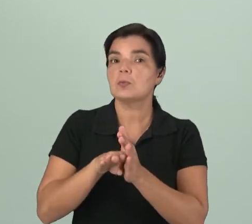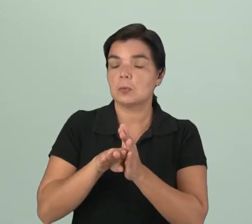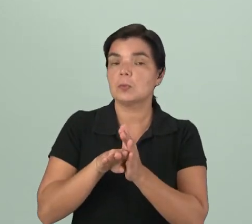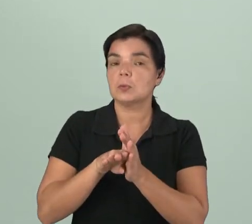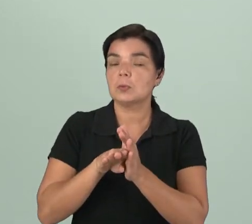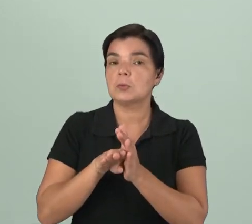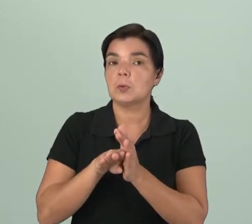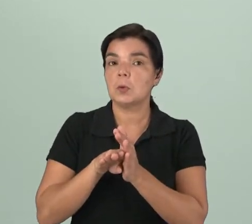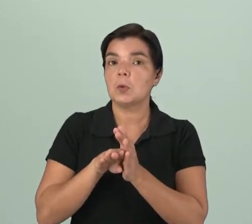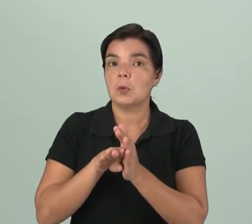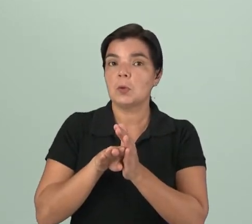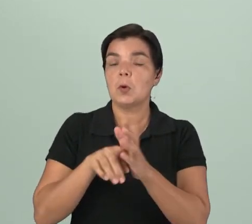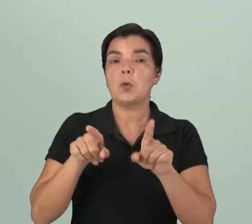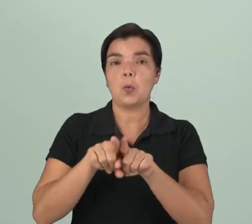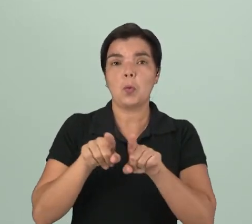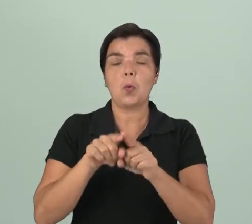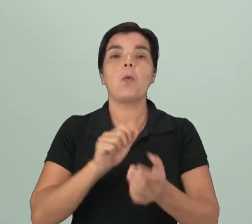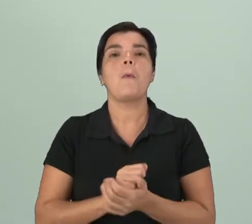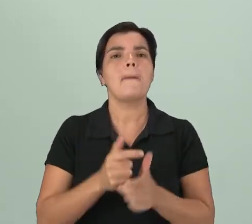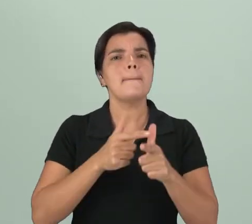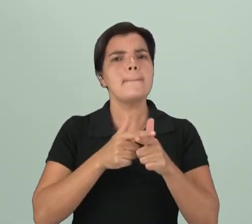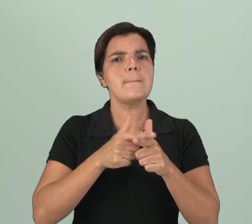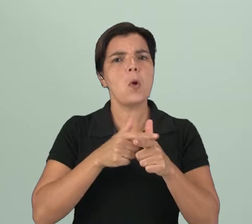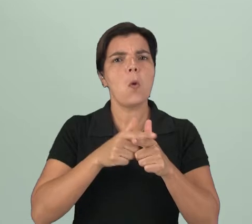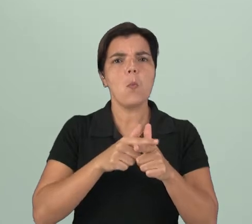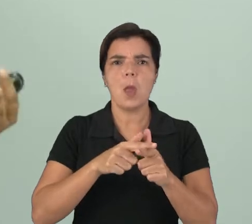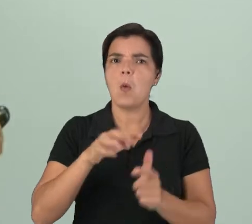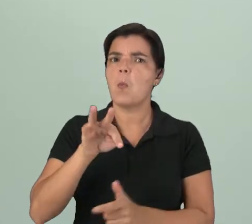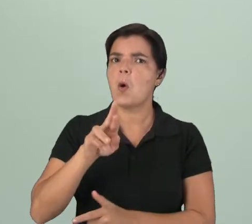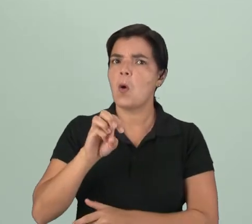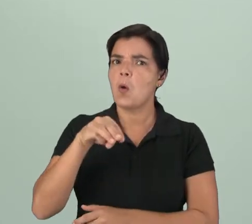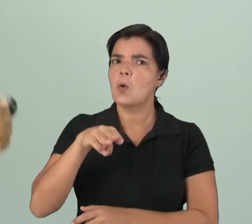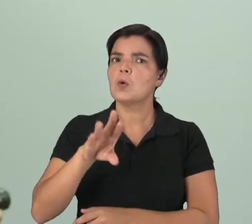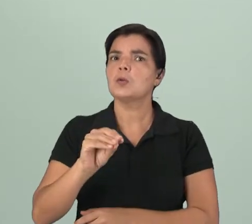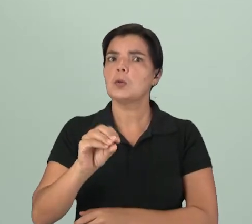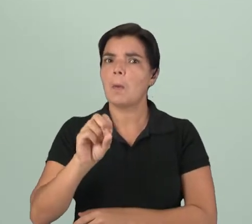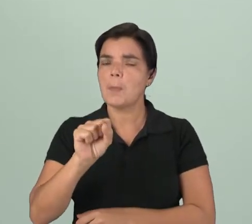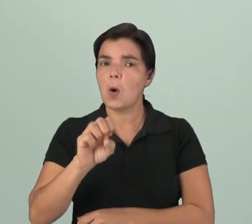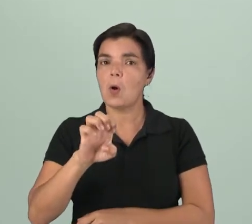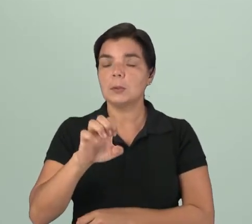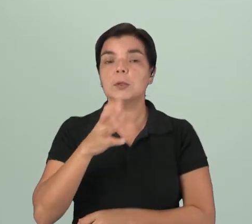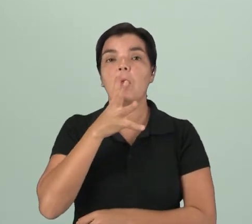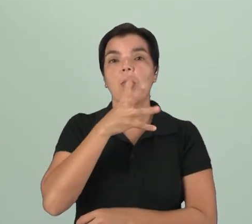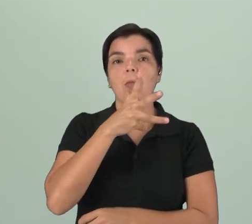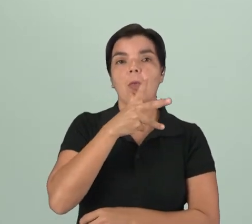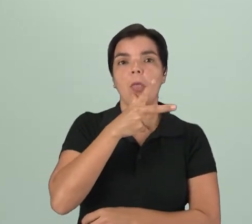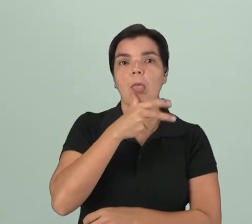no consultório com trombose, né? Por passar muito tempo sentados,